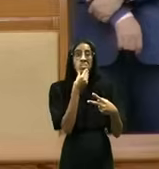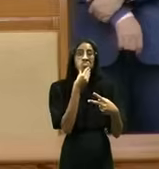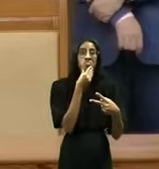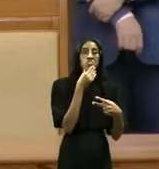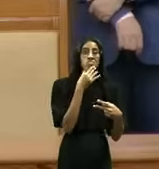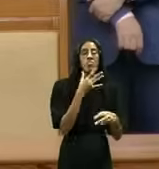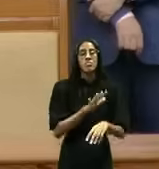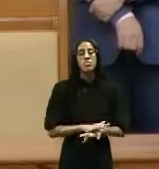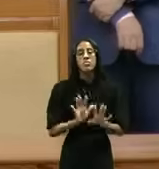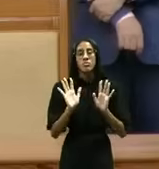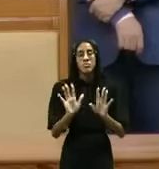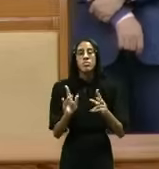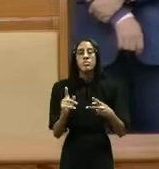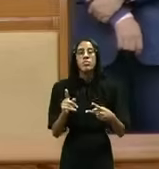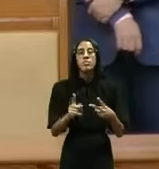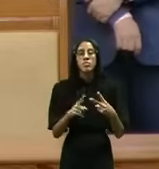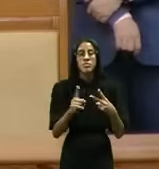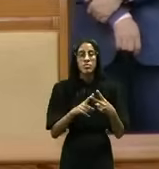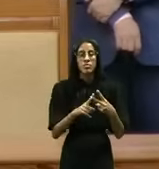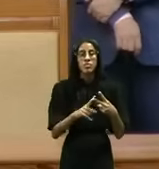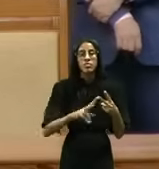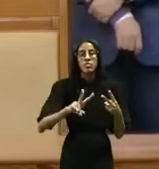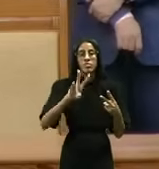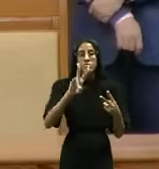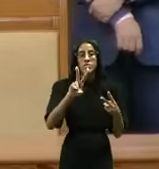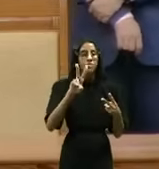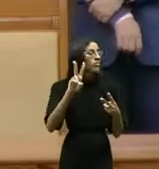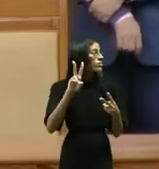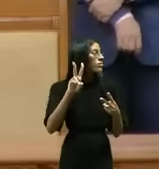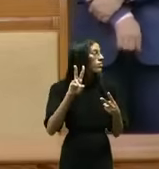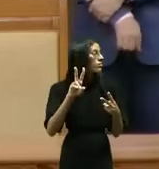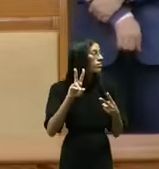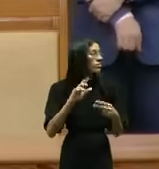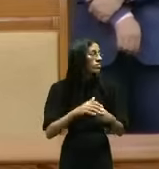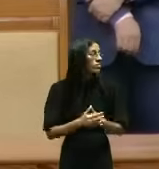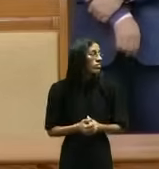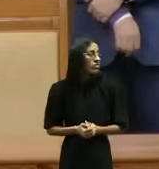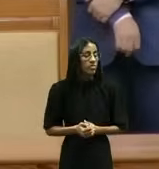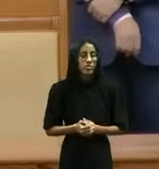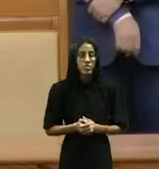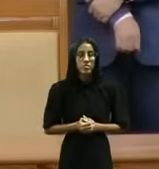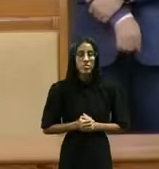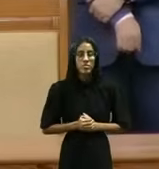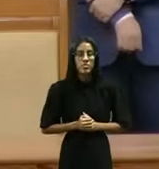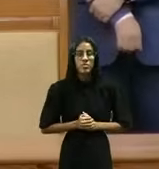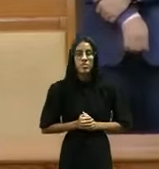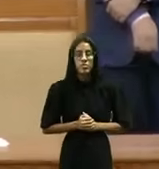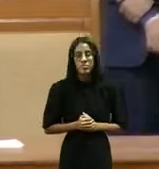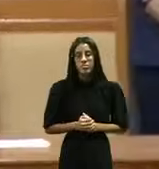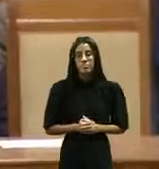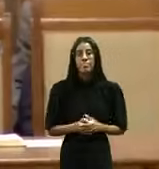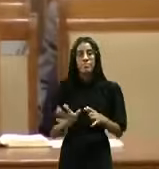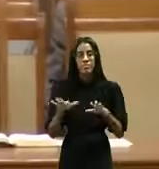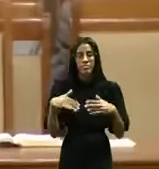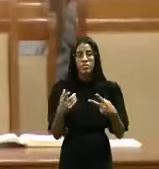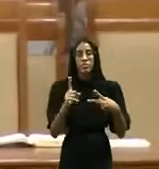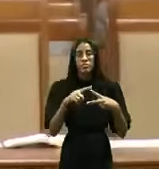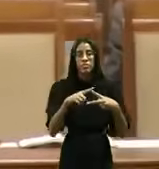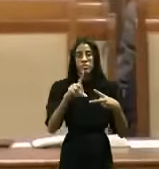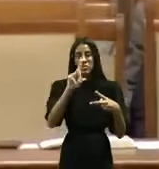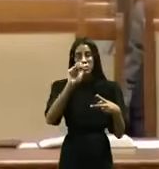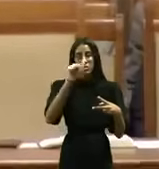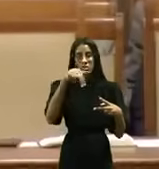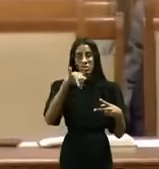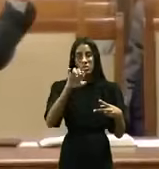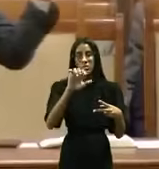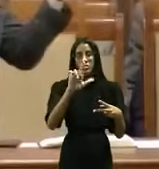Gun vinger ele vai morrer com 53 anos de idade e ele morre muito jovem ele morre muito jovem o outro o o o